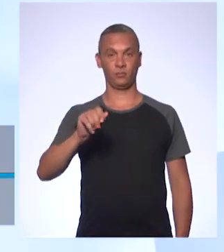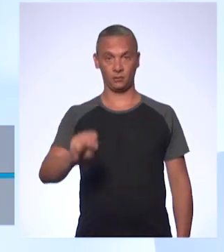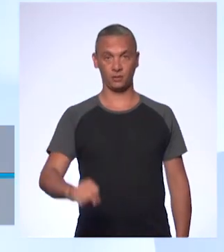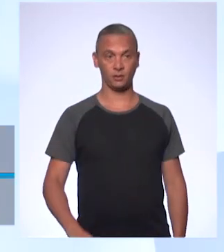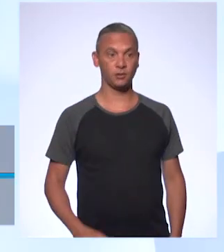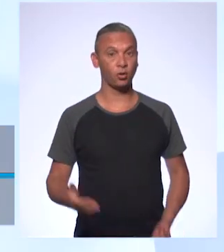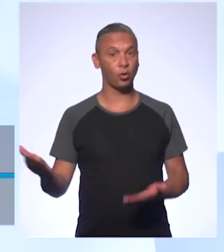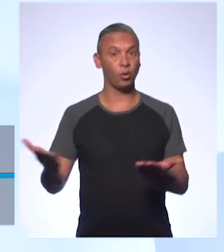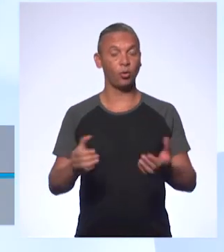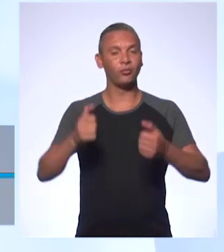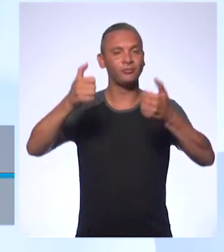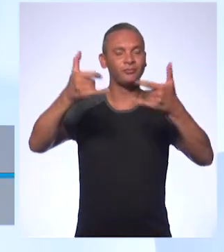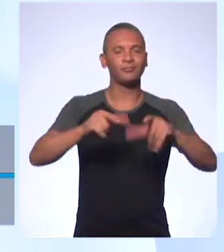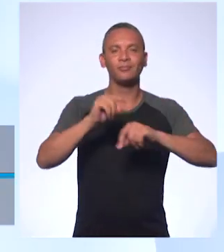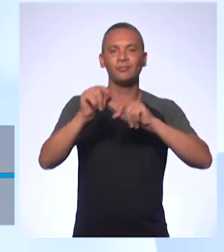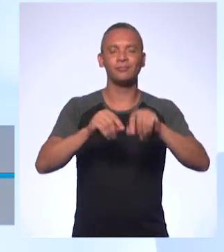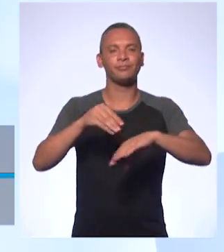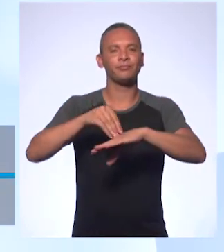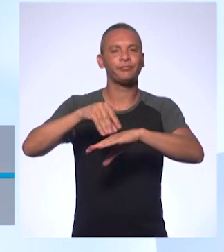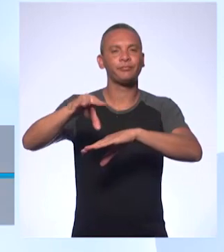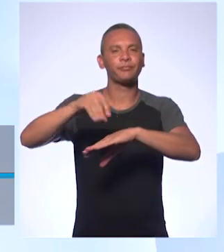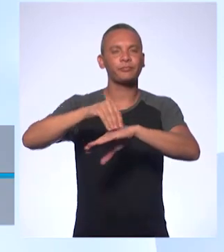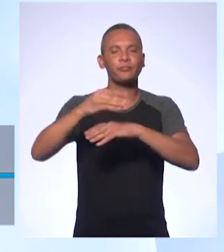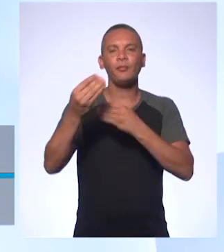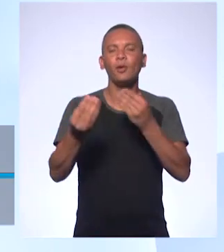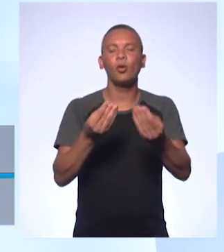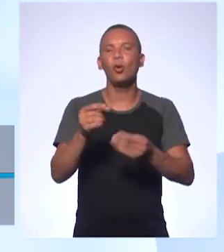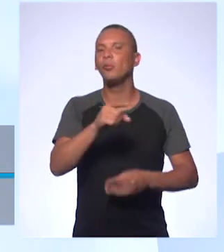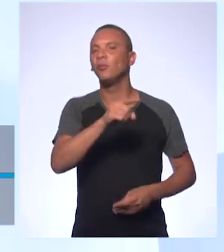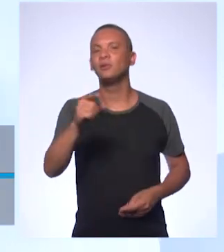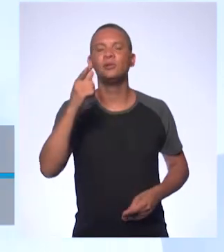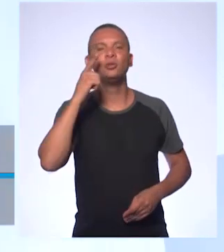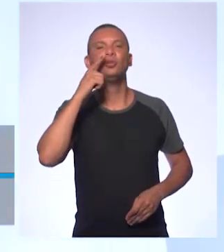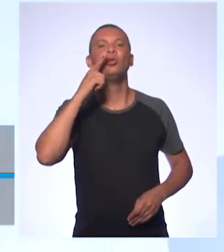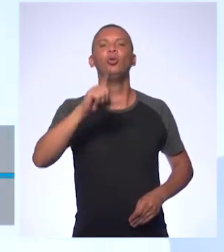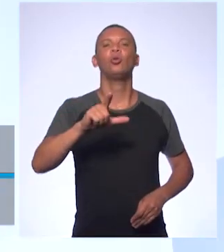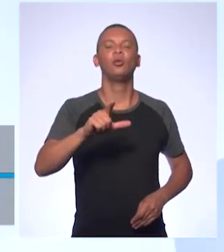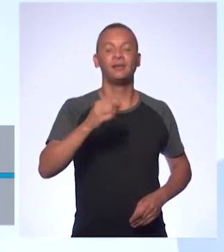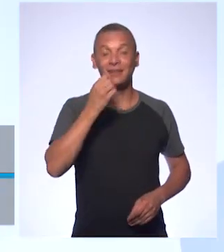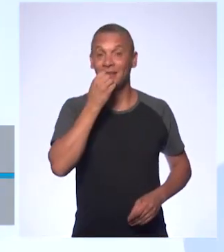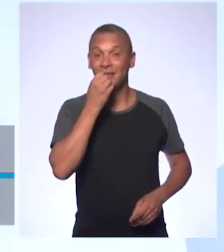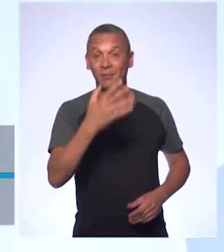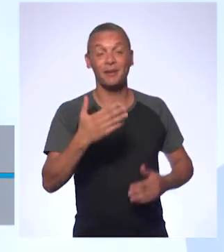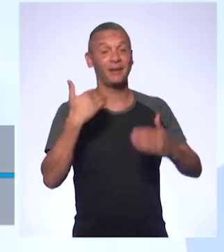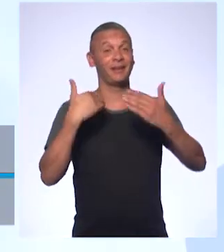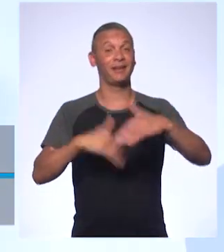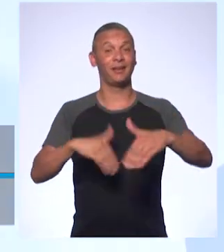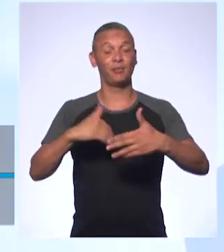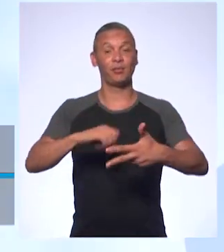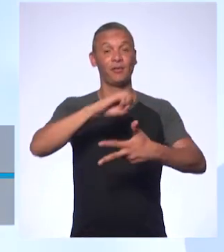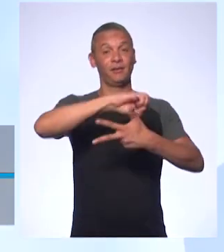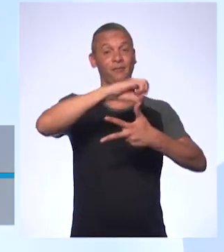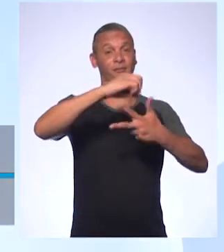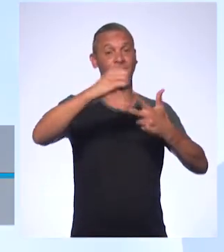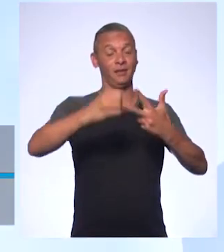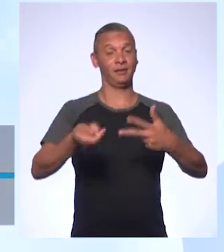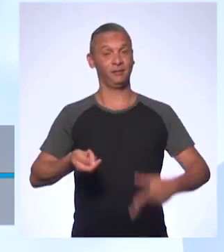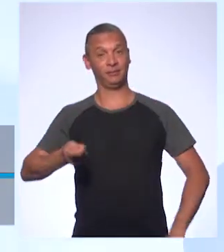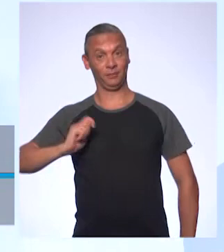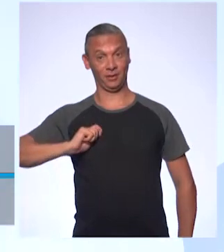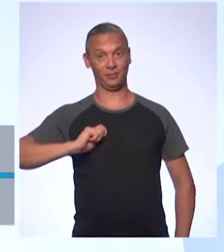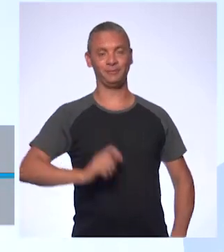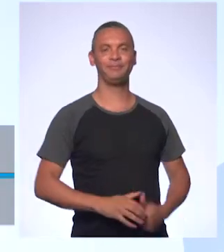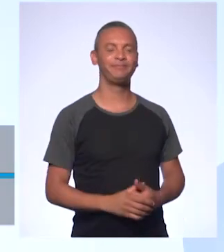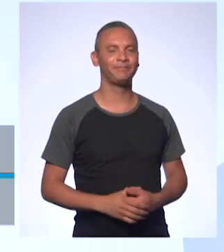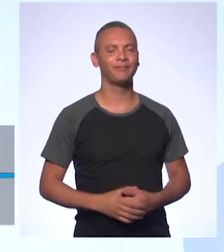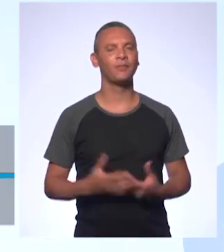trazer para vocês mais dicas de como você se sair bem na prova de espanhol do Enem, né? Então a gente vai